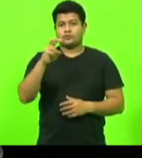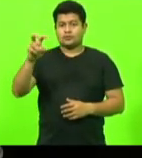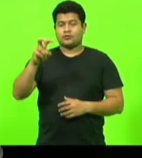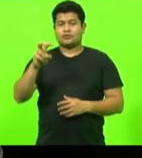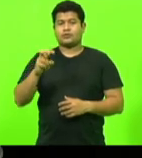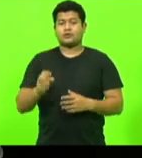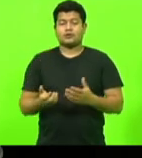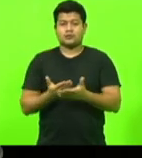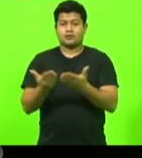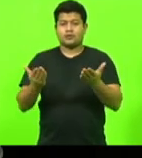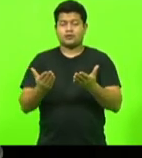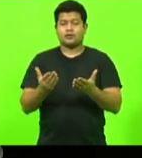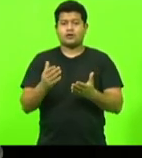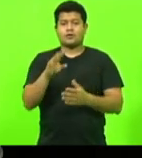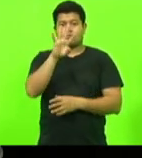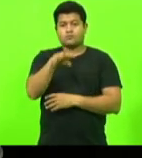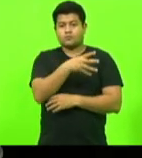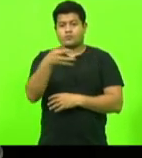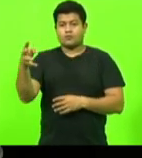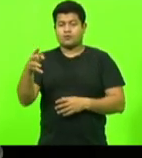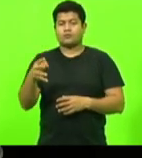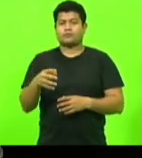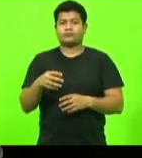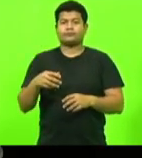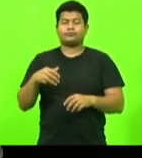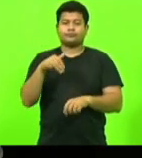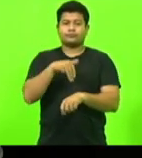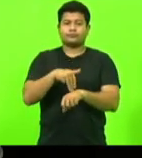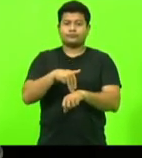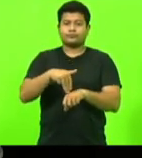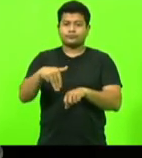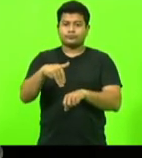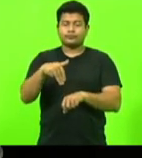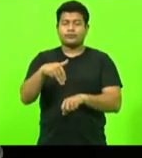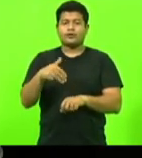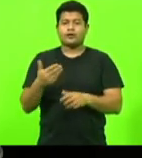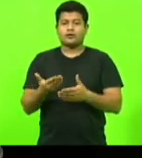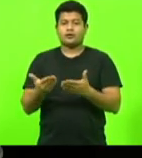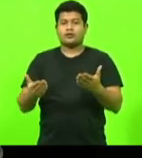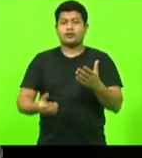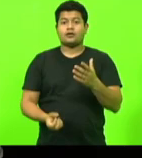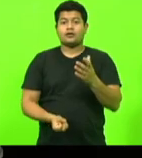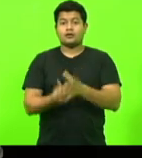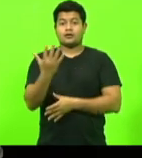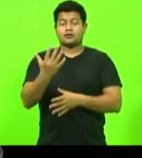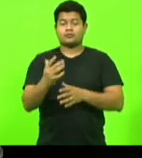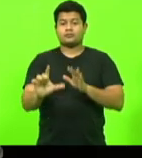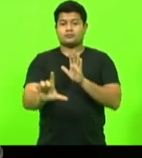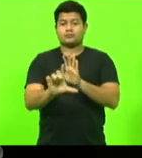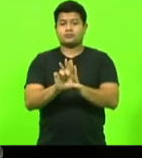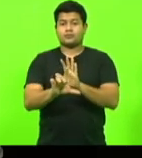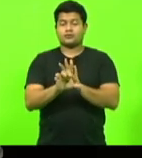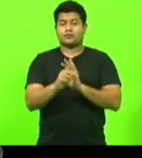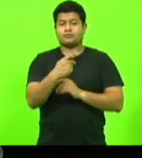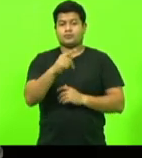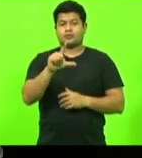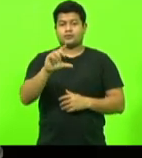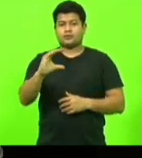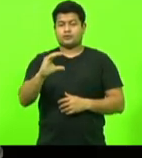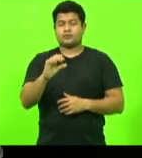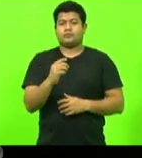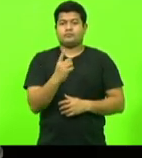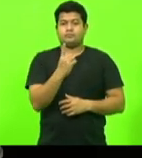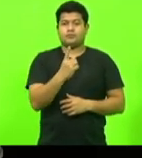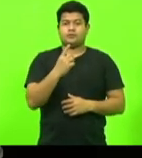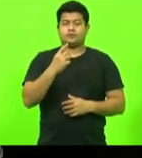do Magistério Público Estadual instituído pela Lei Complementar 1139, de